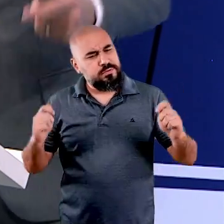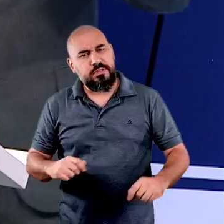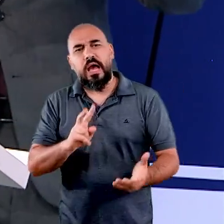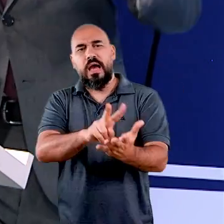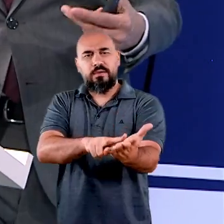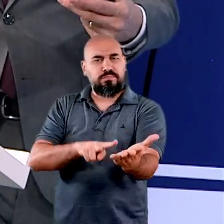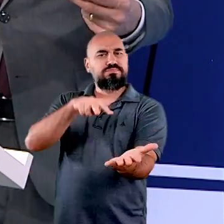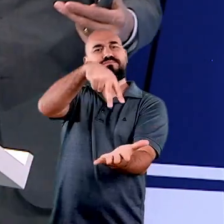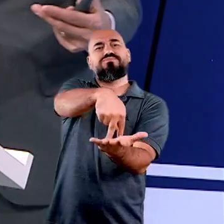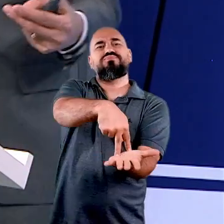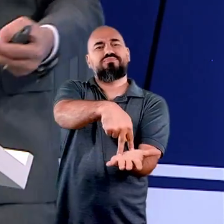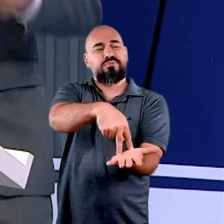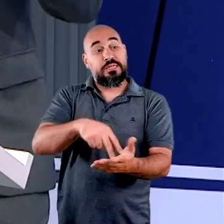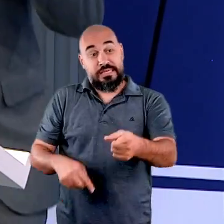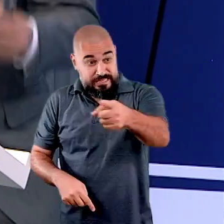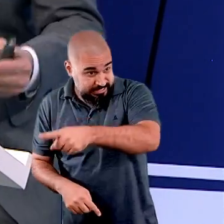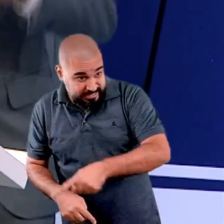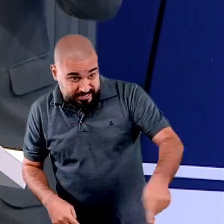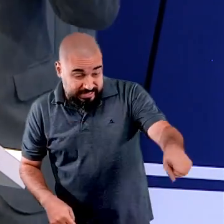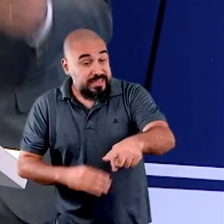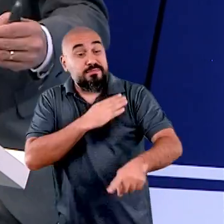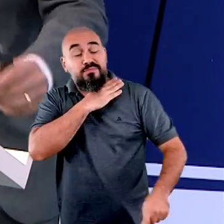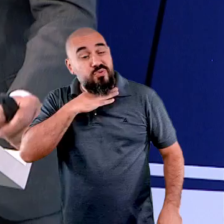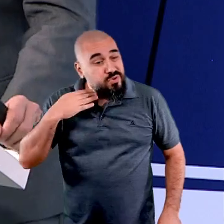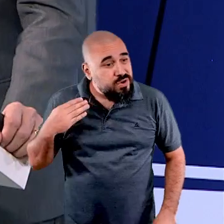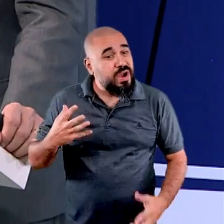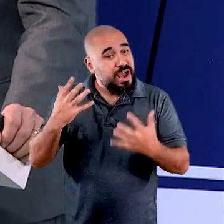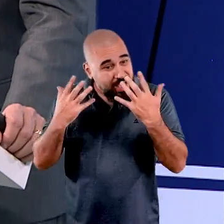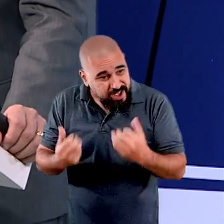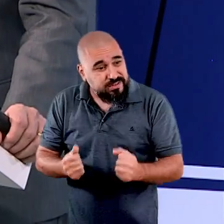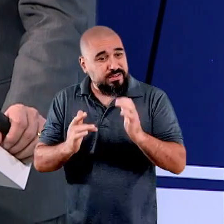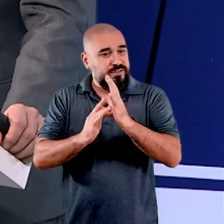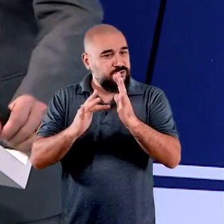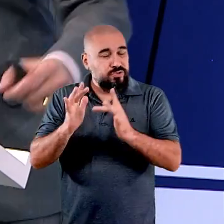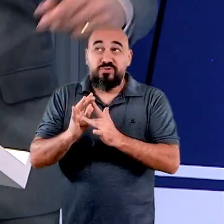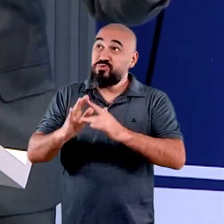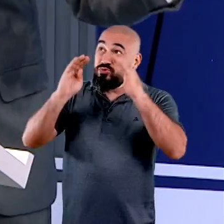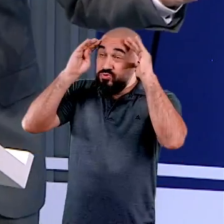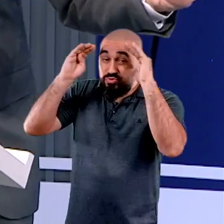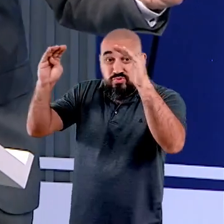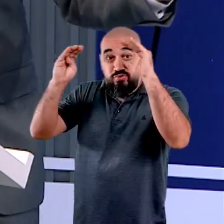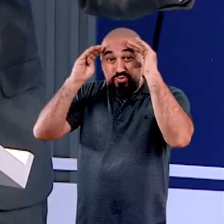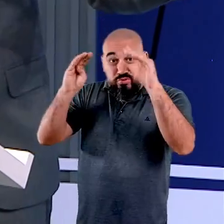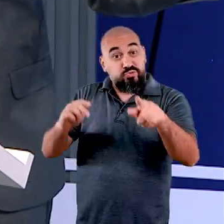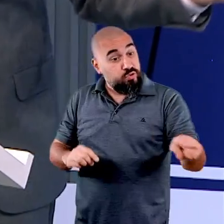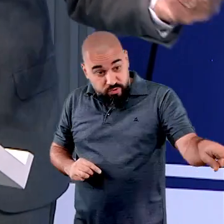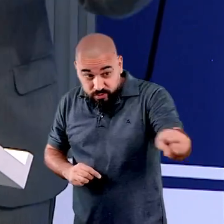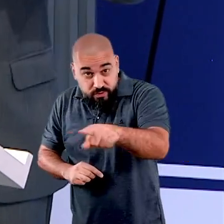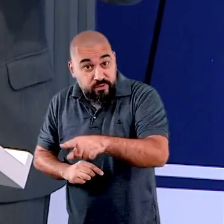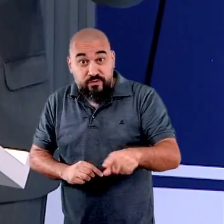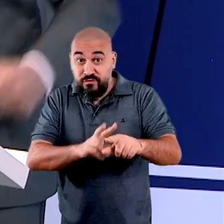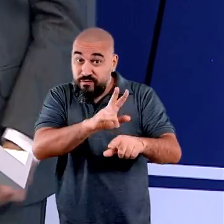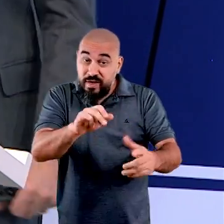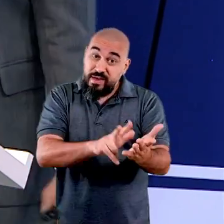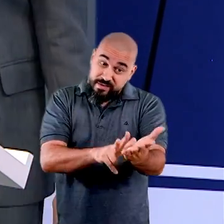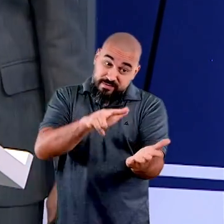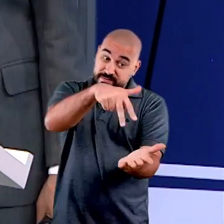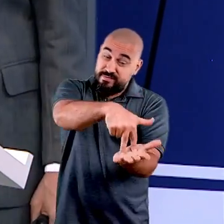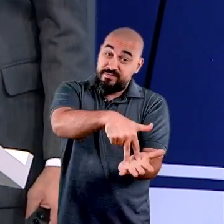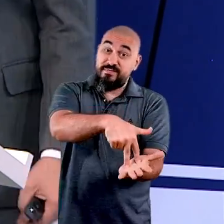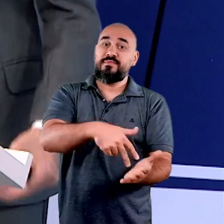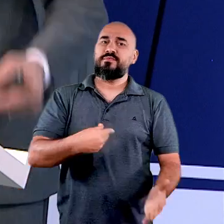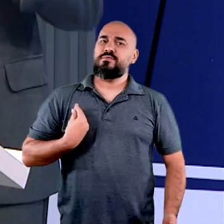Os que morreram em Cristo vão ressuscitar. Eles sairão das suas sepulturas